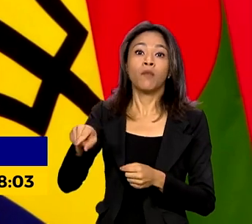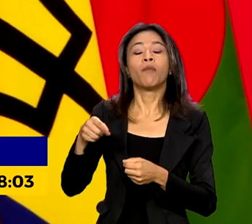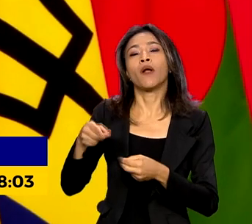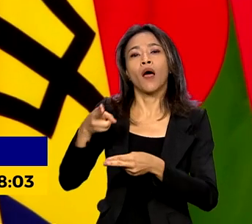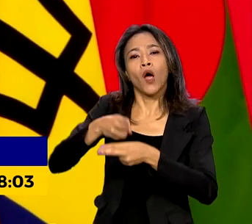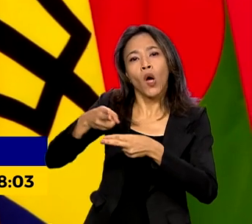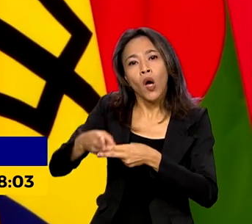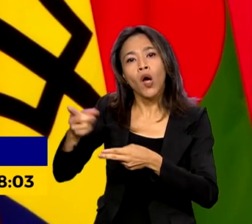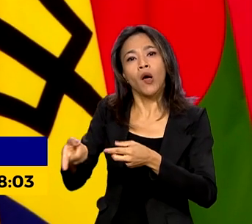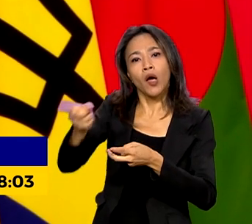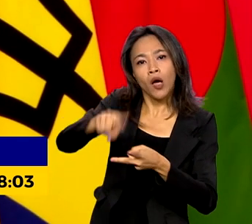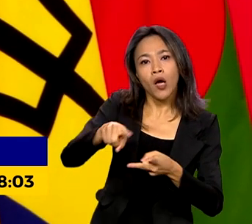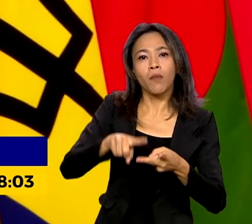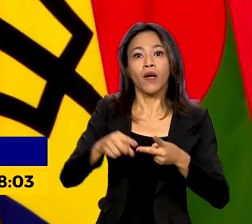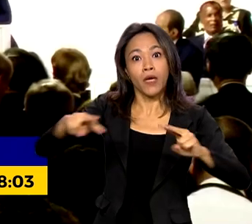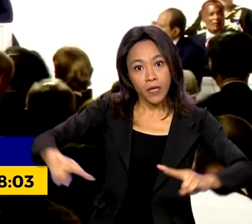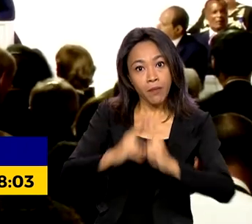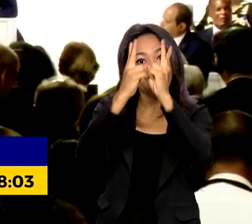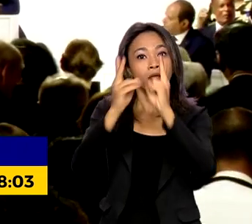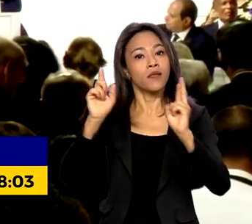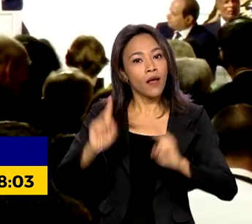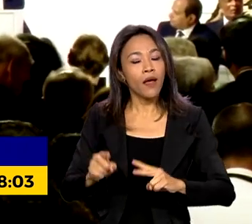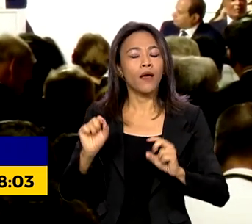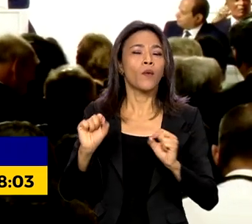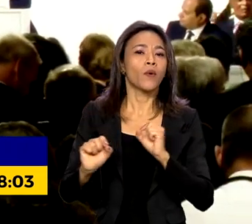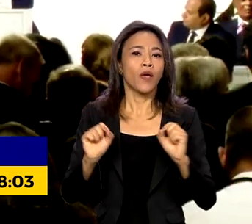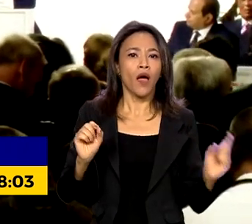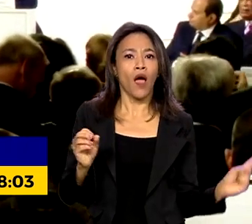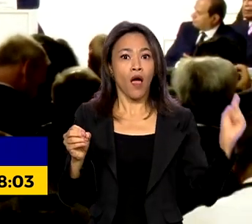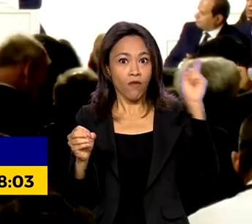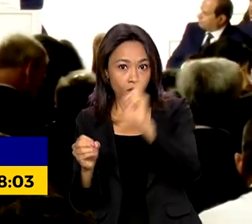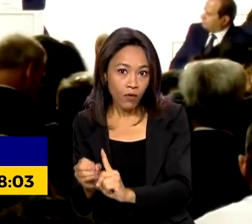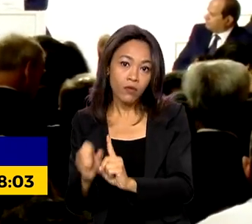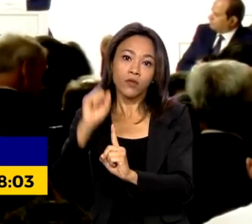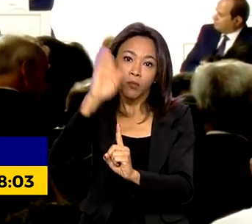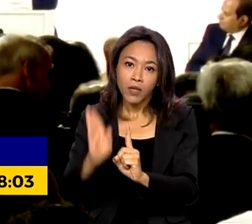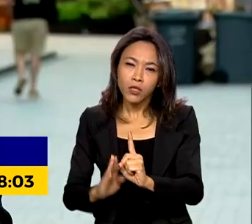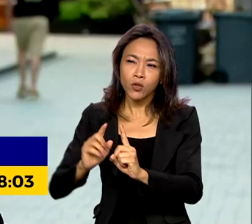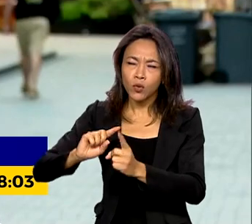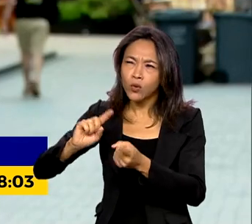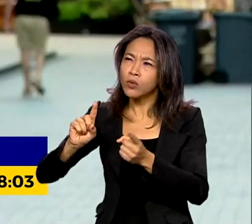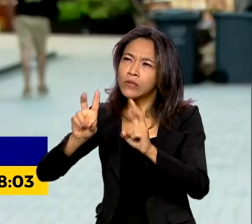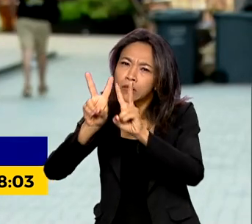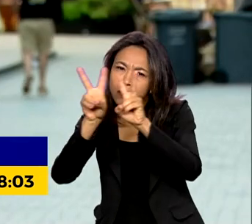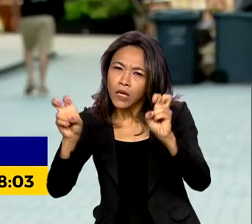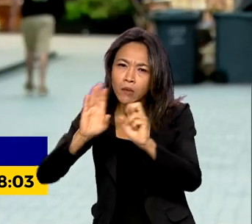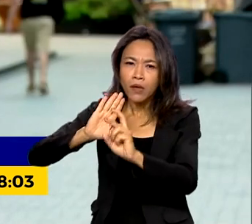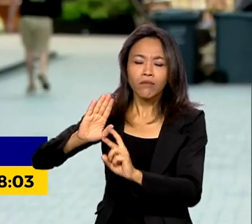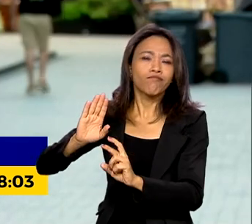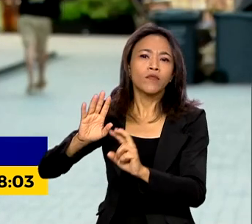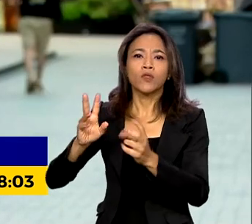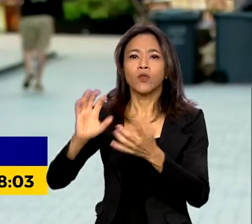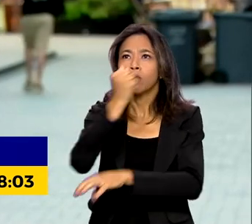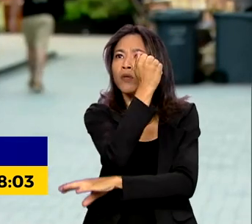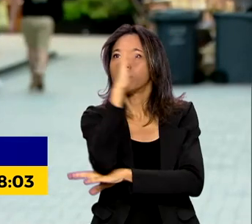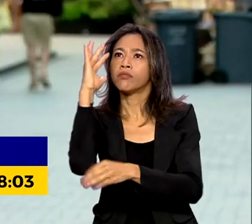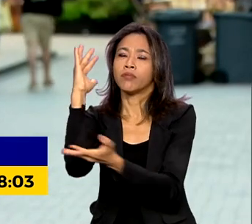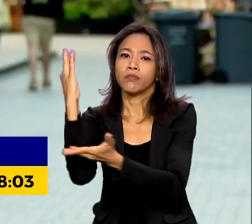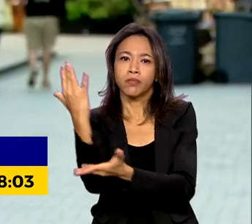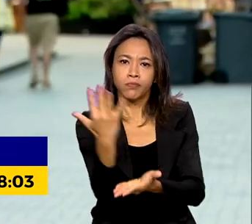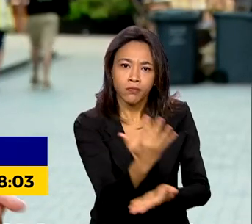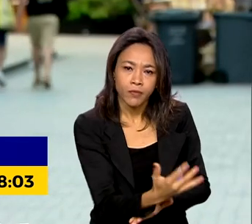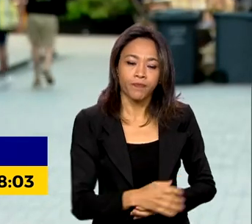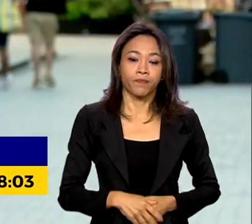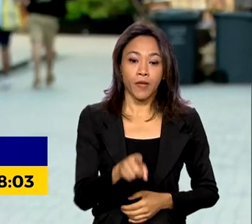de reposicionamento do Brasil como protagonista no debate ambiental. O aumento do desmatamento nos últimos anos